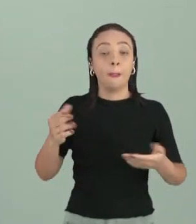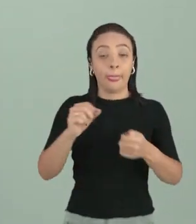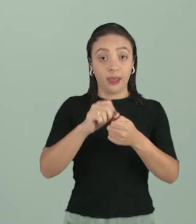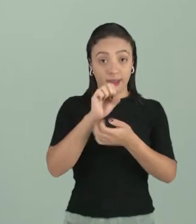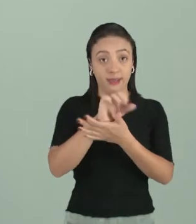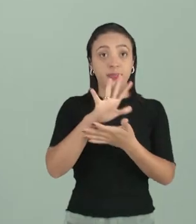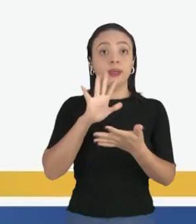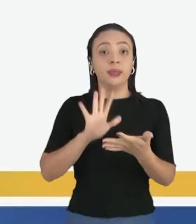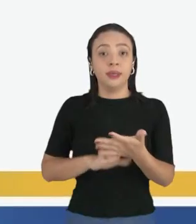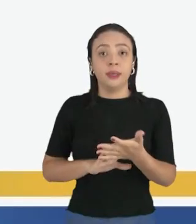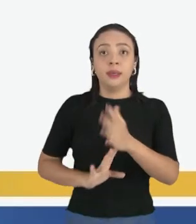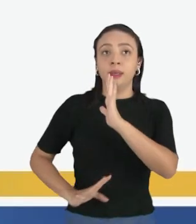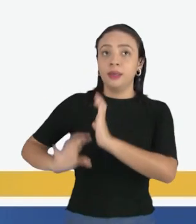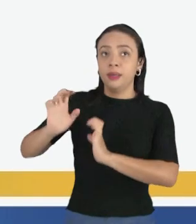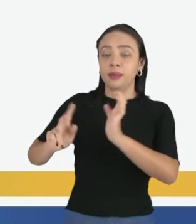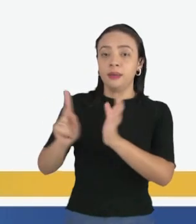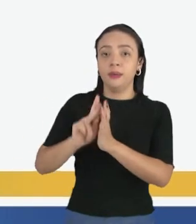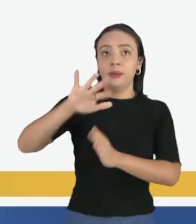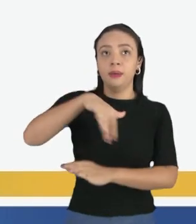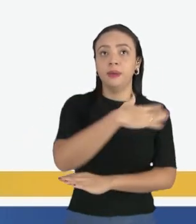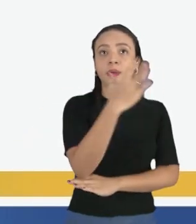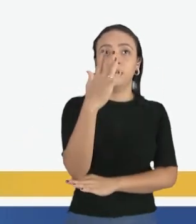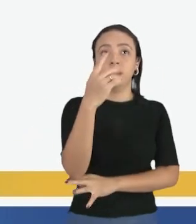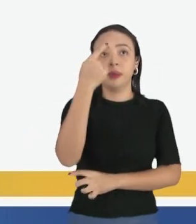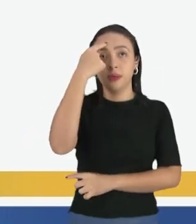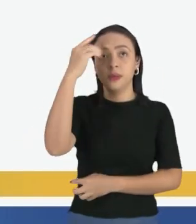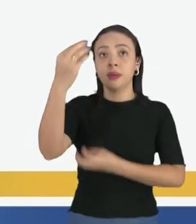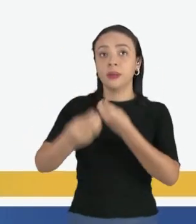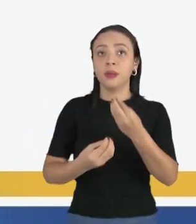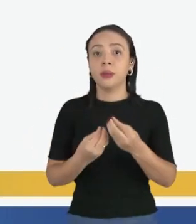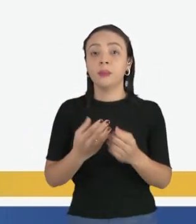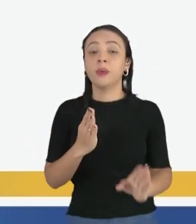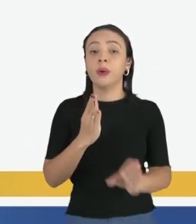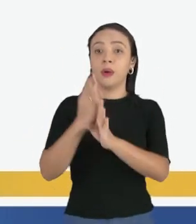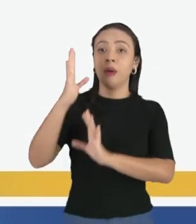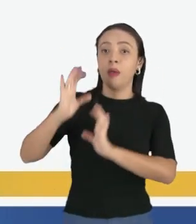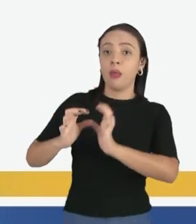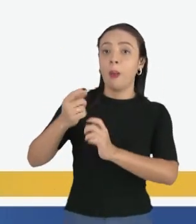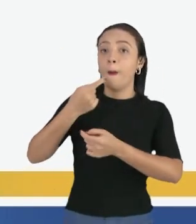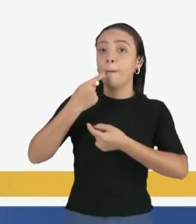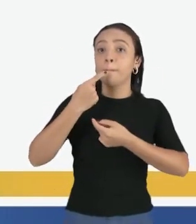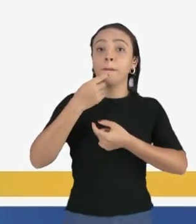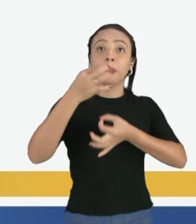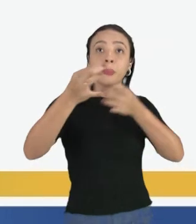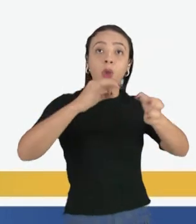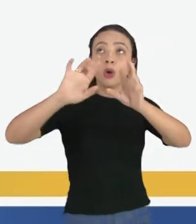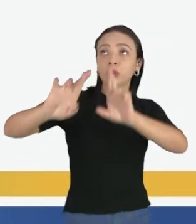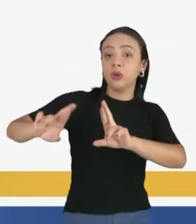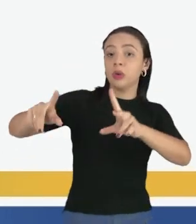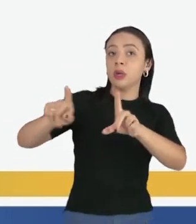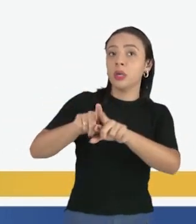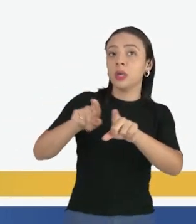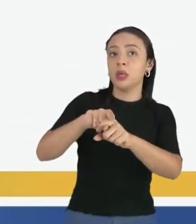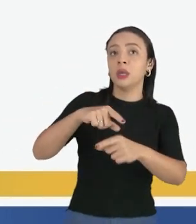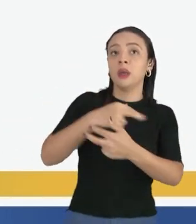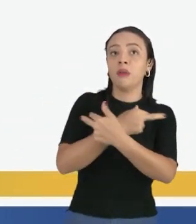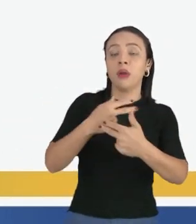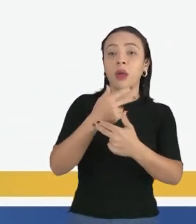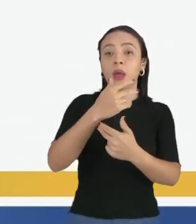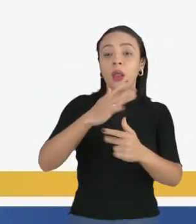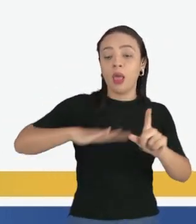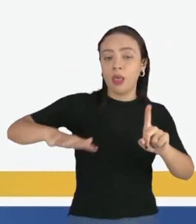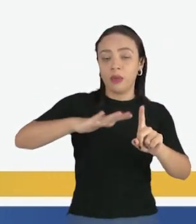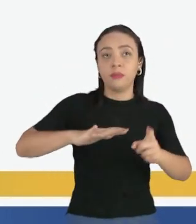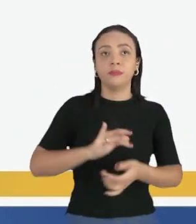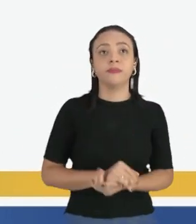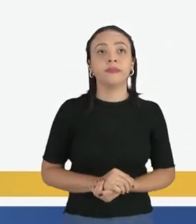exercitando. Os conflitos ambientais são gerados através de divergência de opiniões entre duas ou mais camadas de uma sociedade,